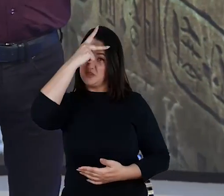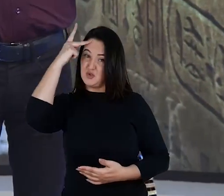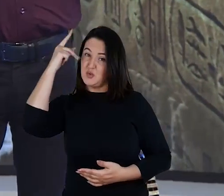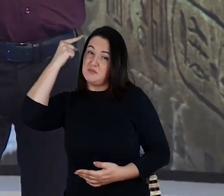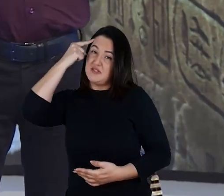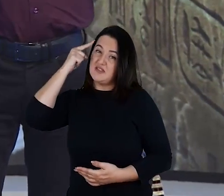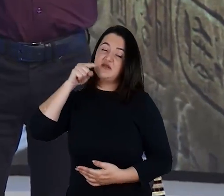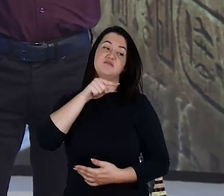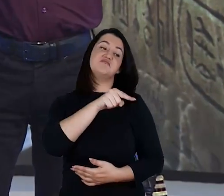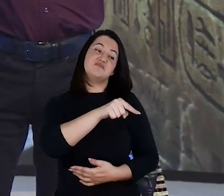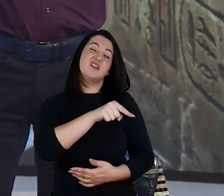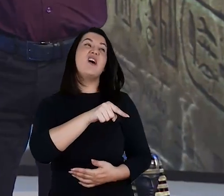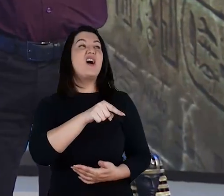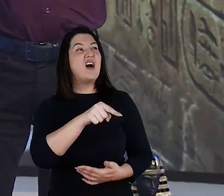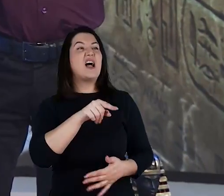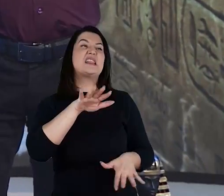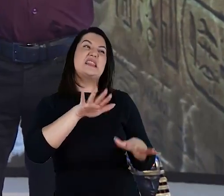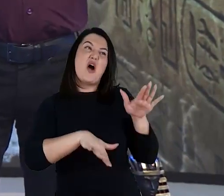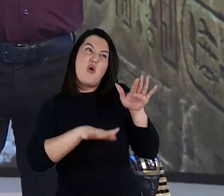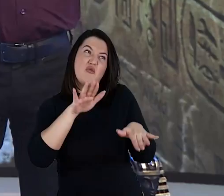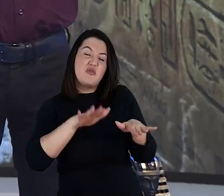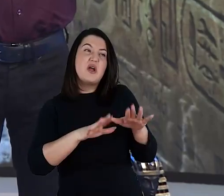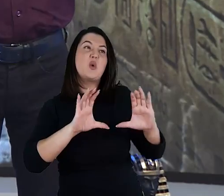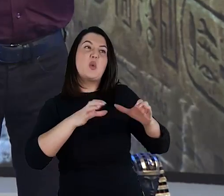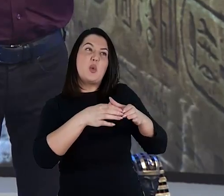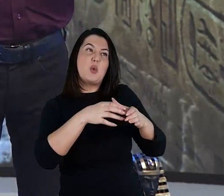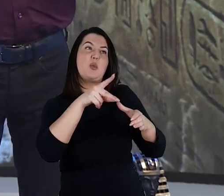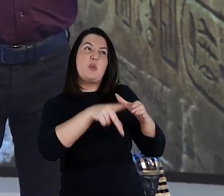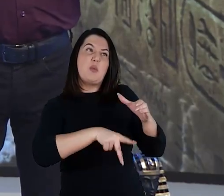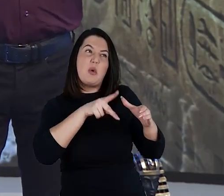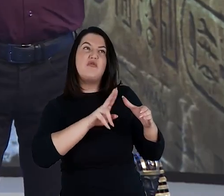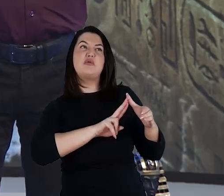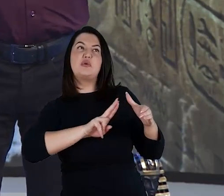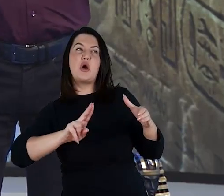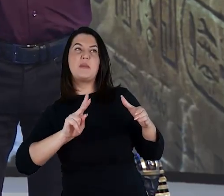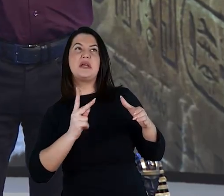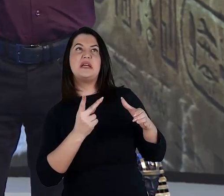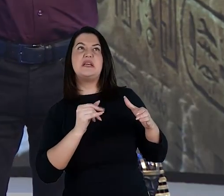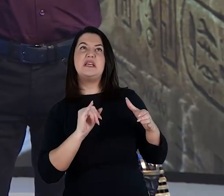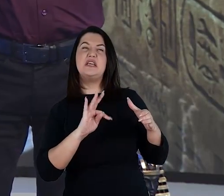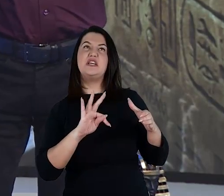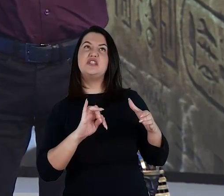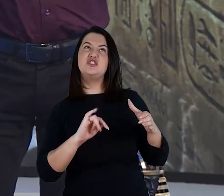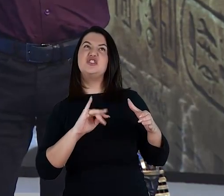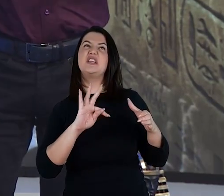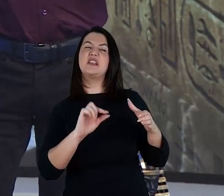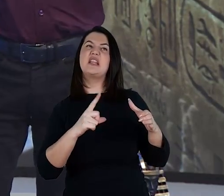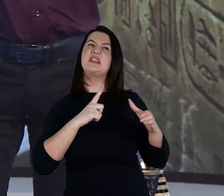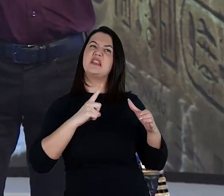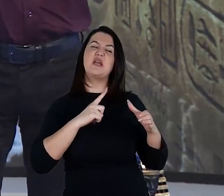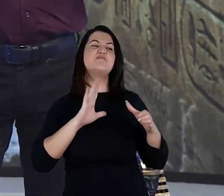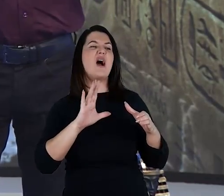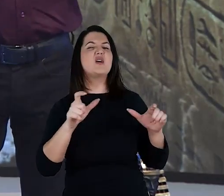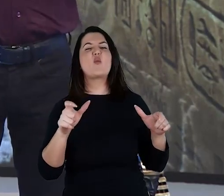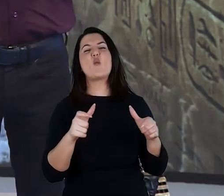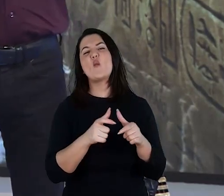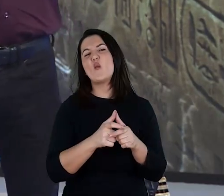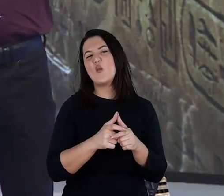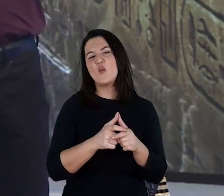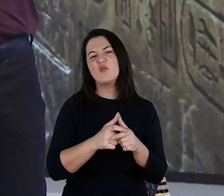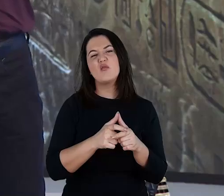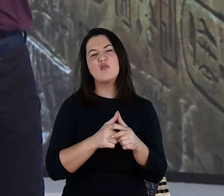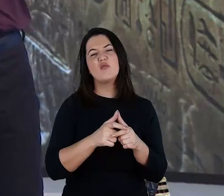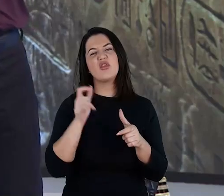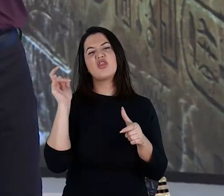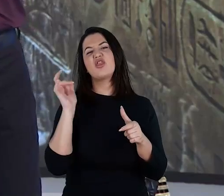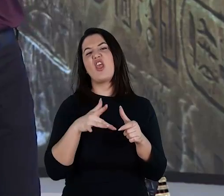a possibilidade de um dia ter havido um clã chamado hitita, mas seria um clã inexpressivo, nunca